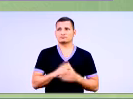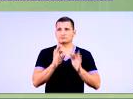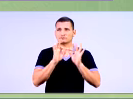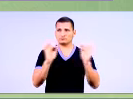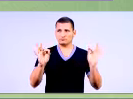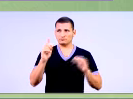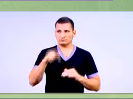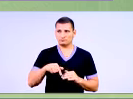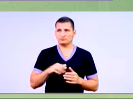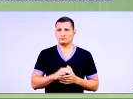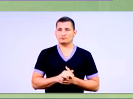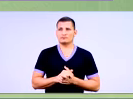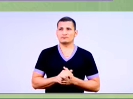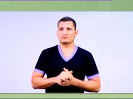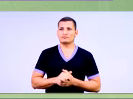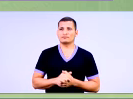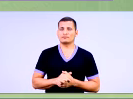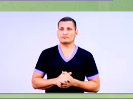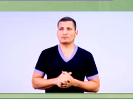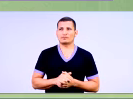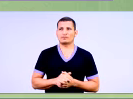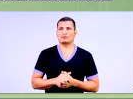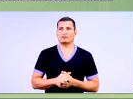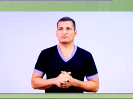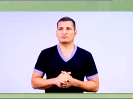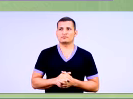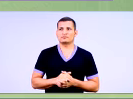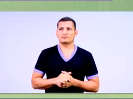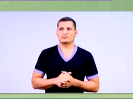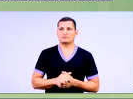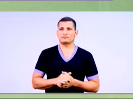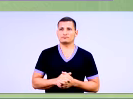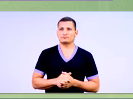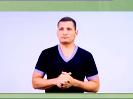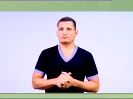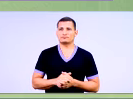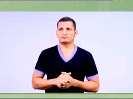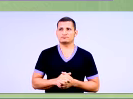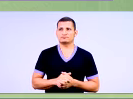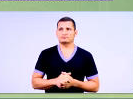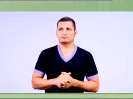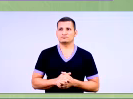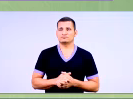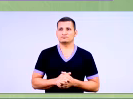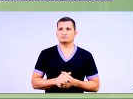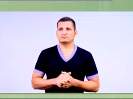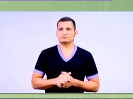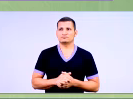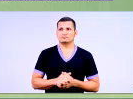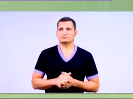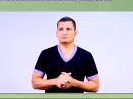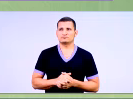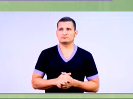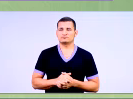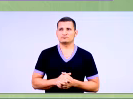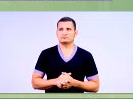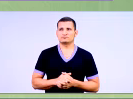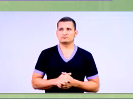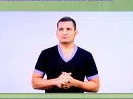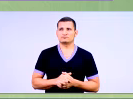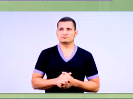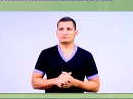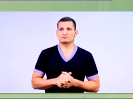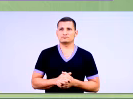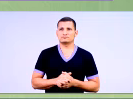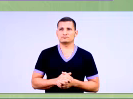frase é, Will Magali and Marcos travel this month? Então, o que está